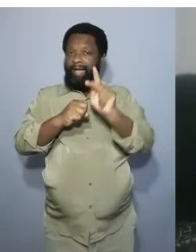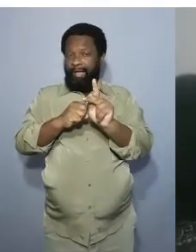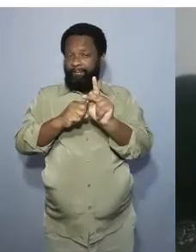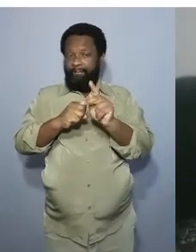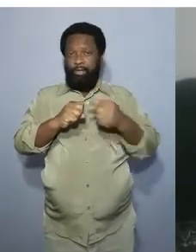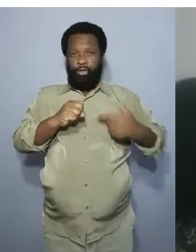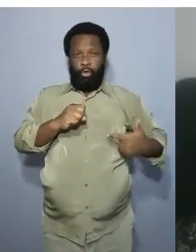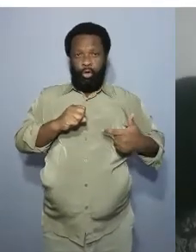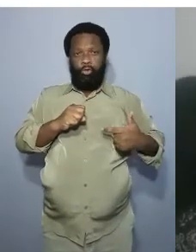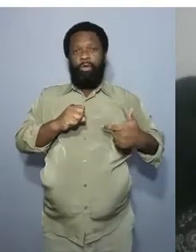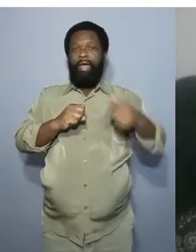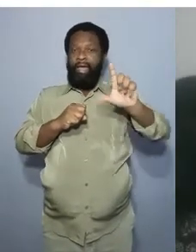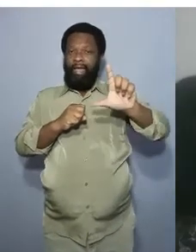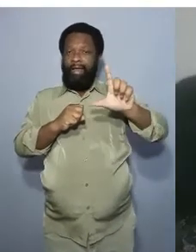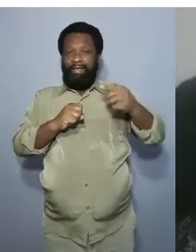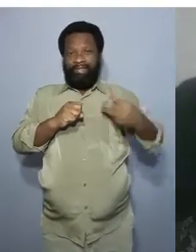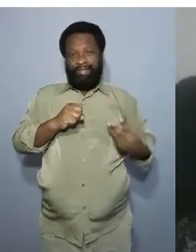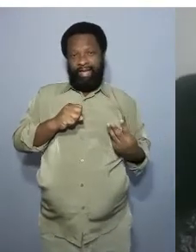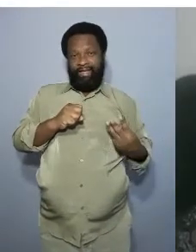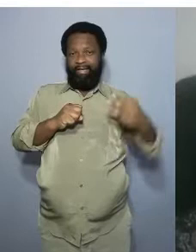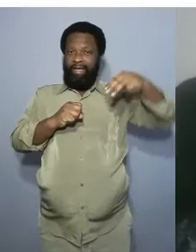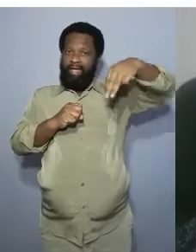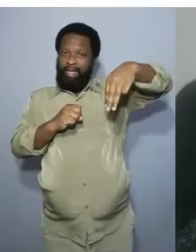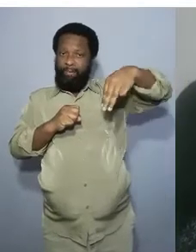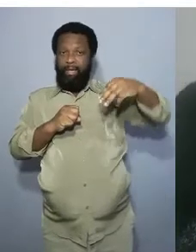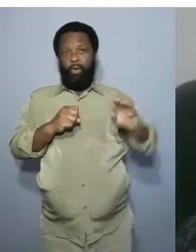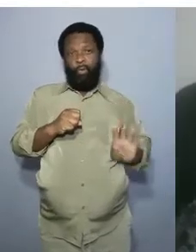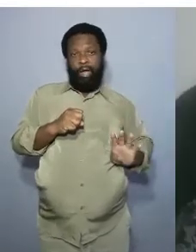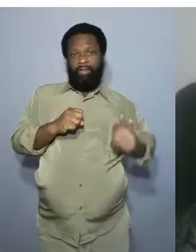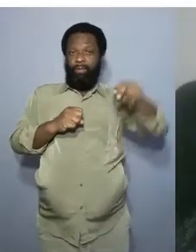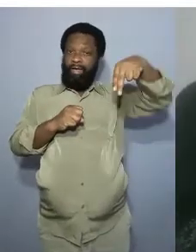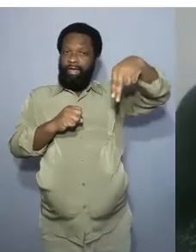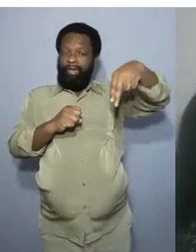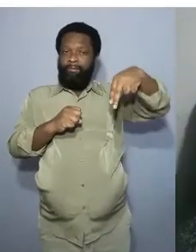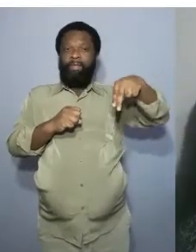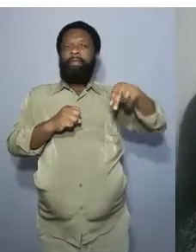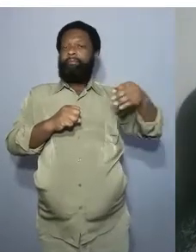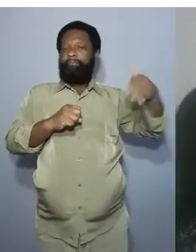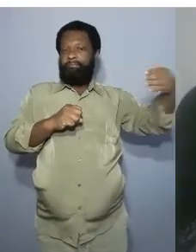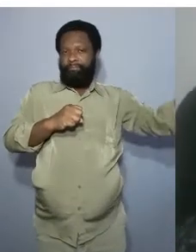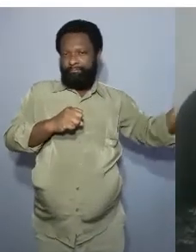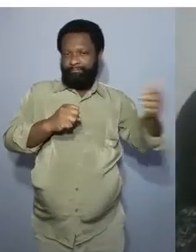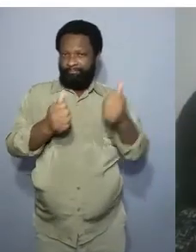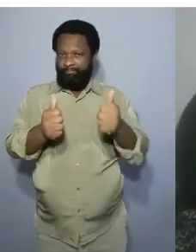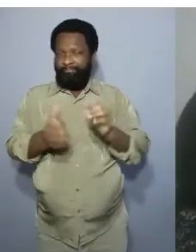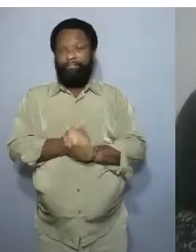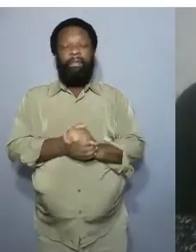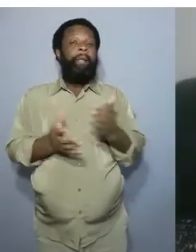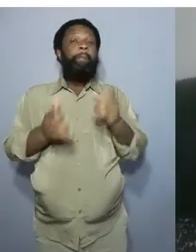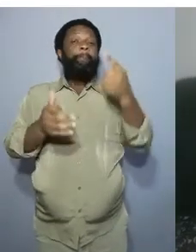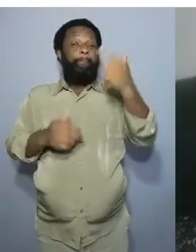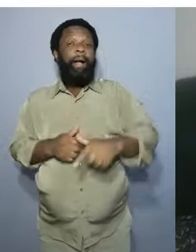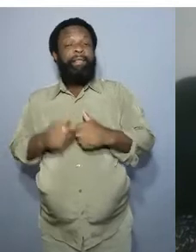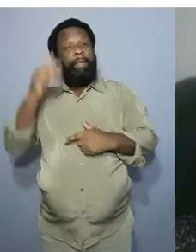conhecida como camada K, a camada 2, L, camada 3, M, camada 4, N e assim por diante. Tudo